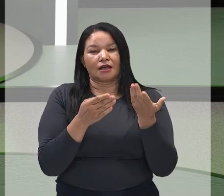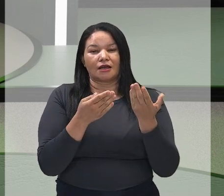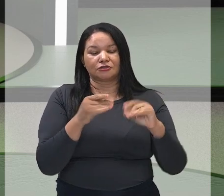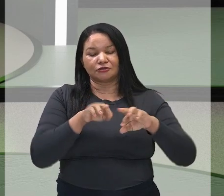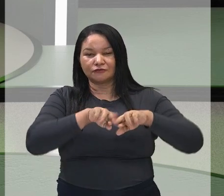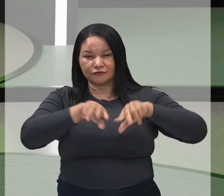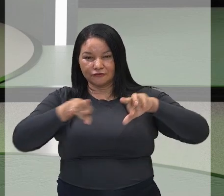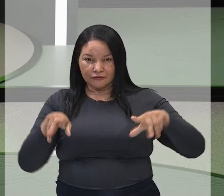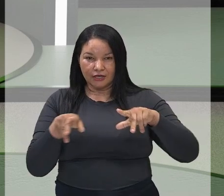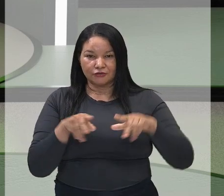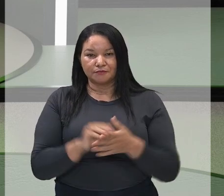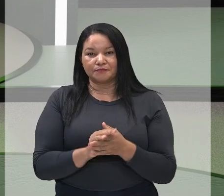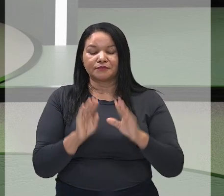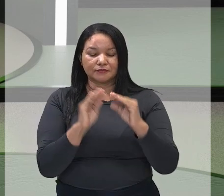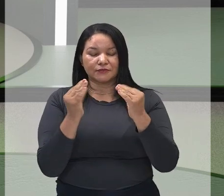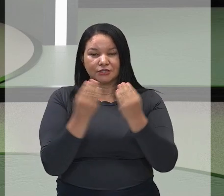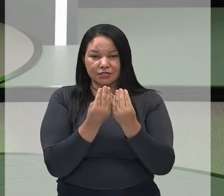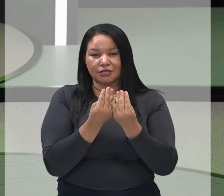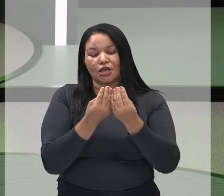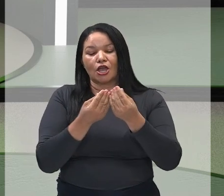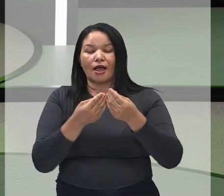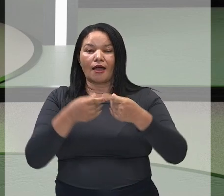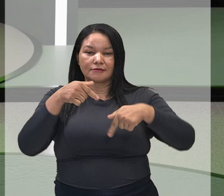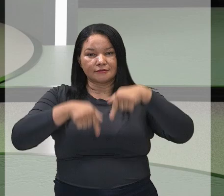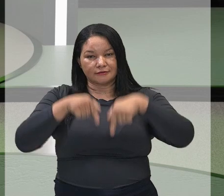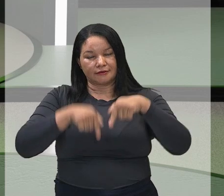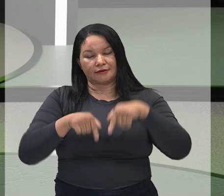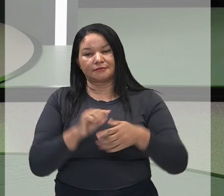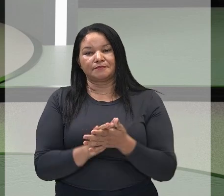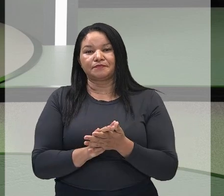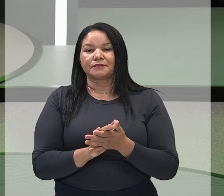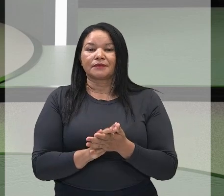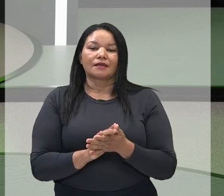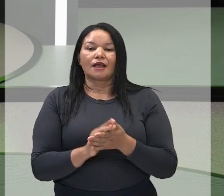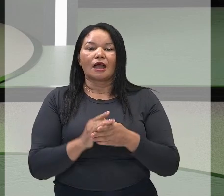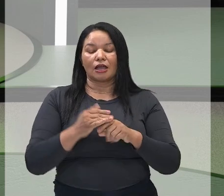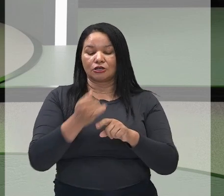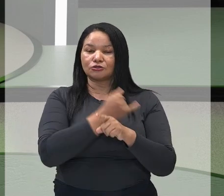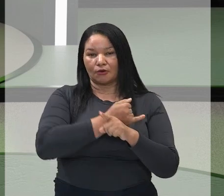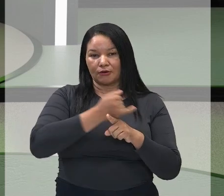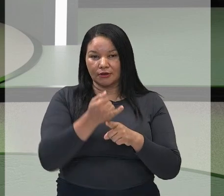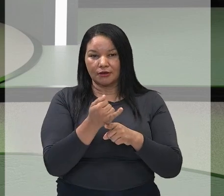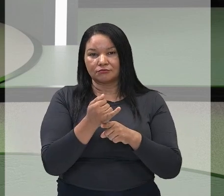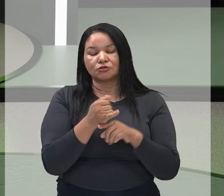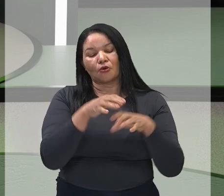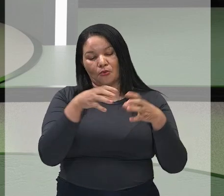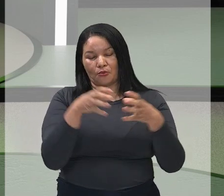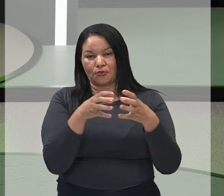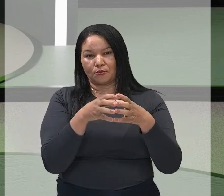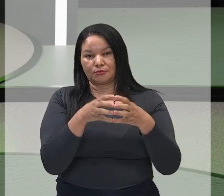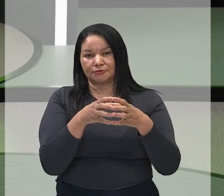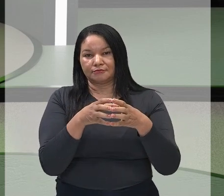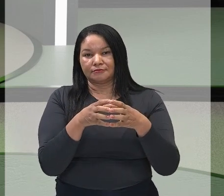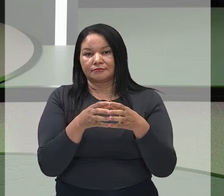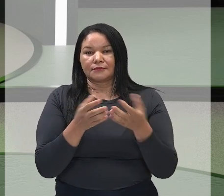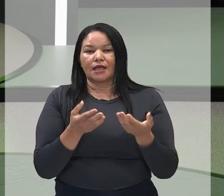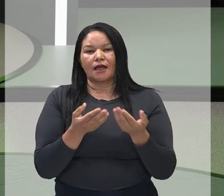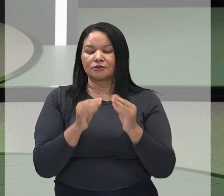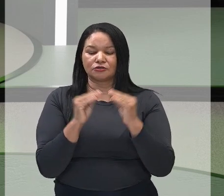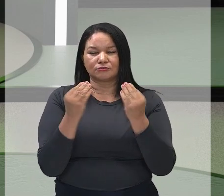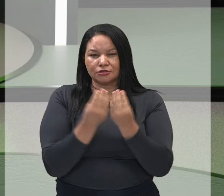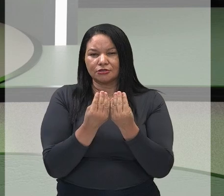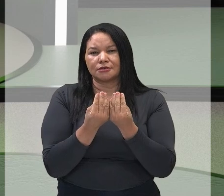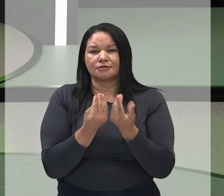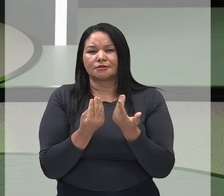gente dá esse nome de funções químicas inorgânicas para um determinado grupo de substâncias que vão se comportar de uma